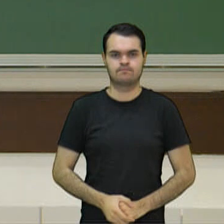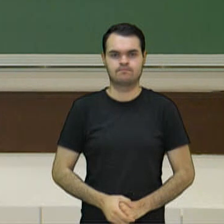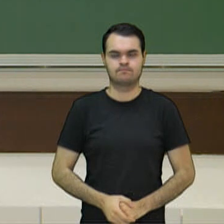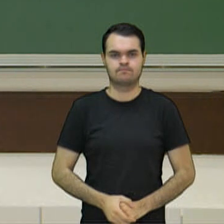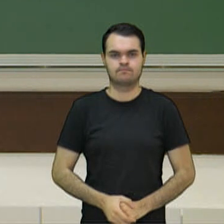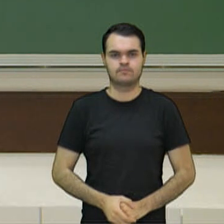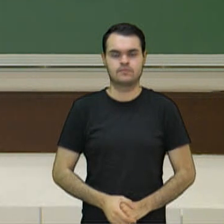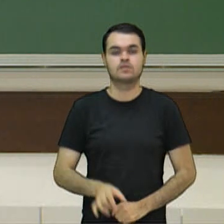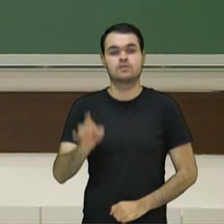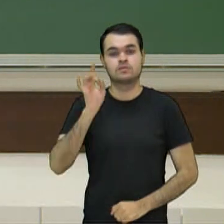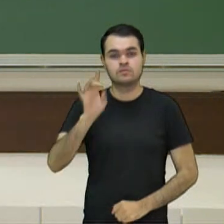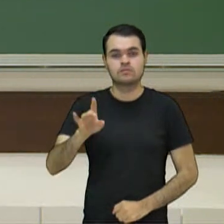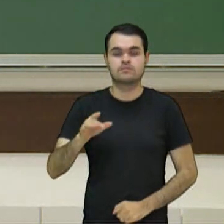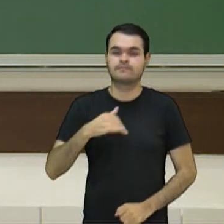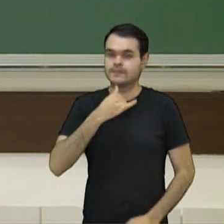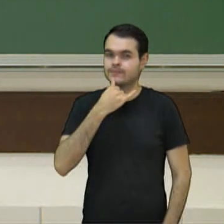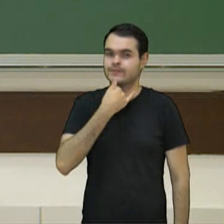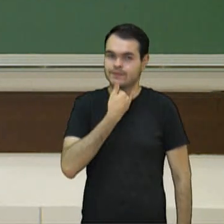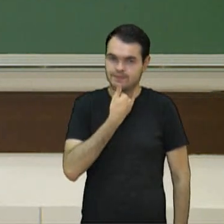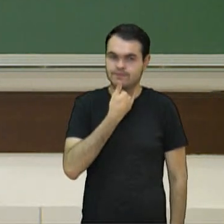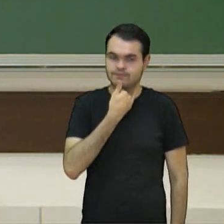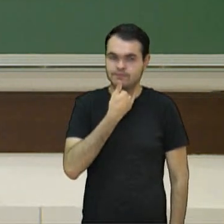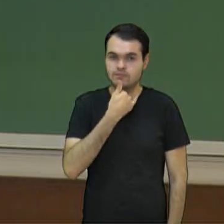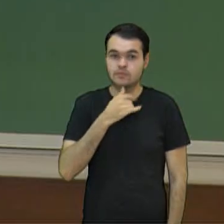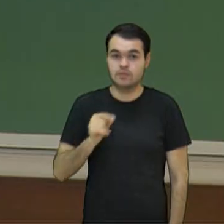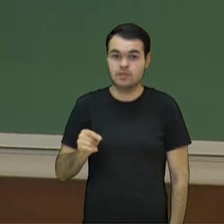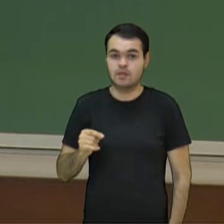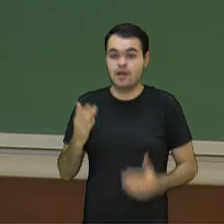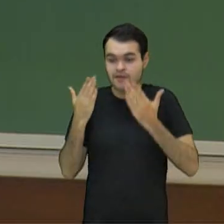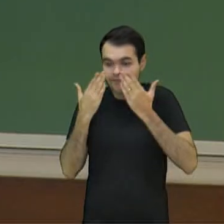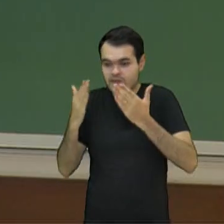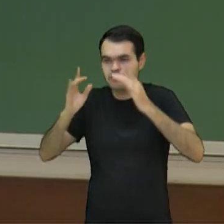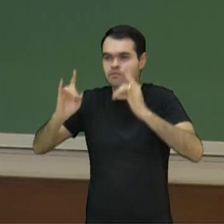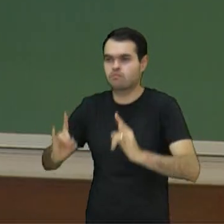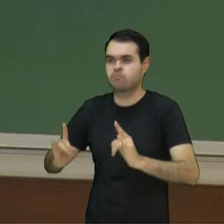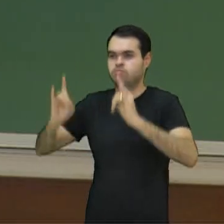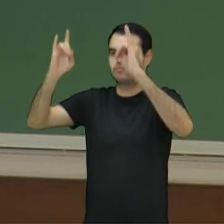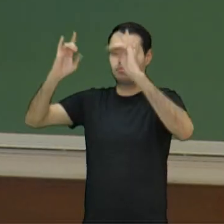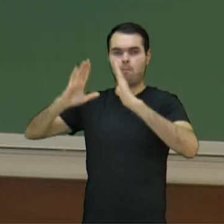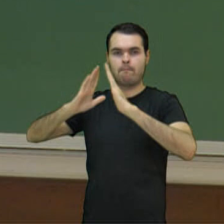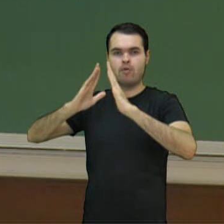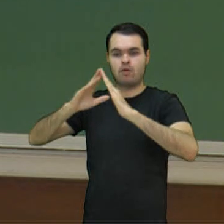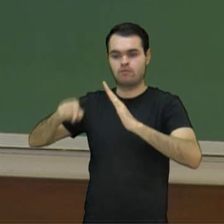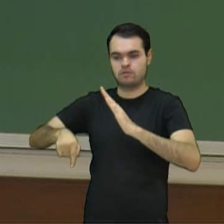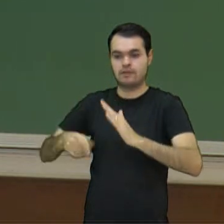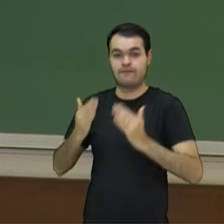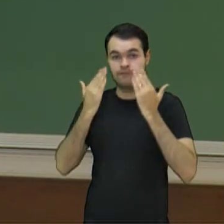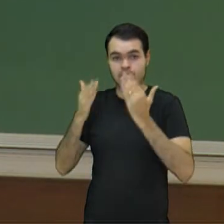informação para vocês aqui, infelizmente ele foi assassinado em frente ao prédio onde morava.